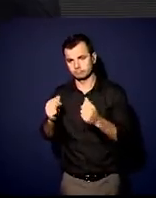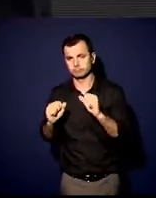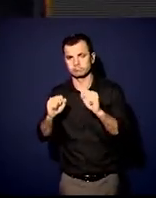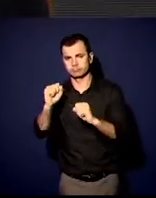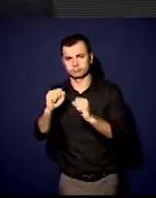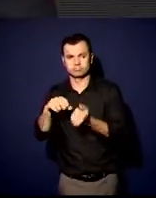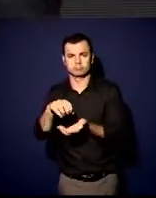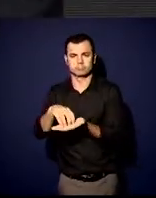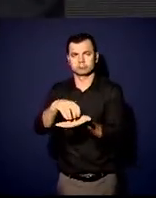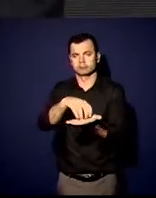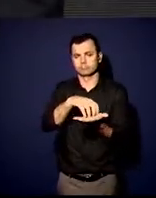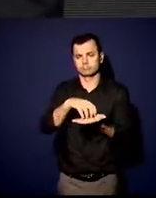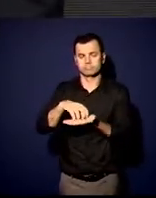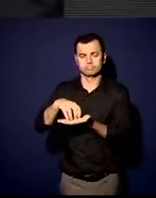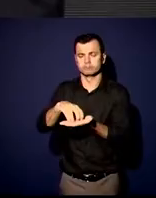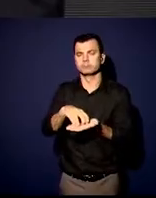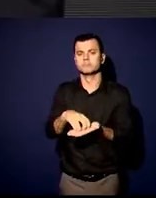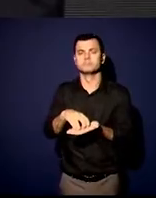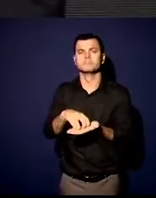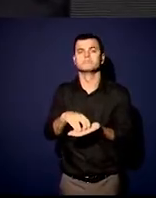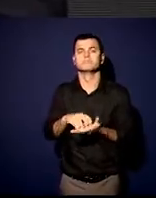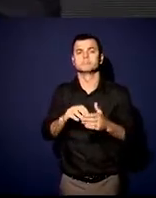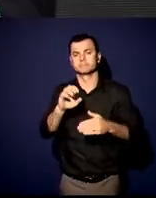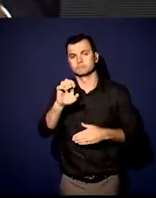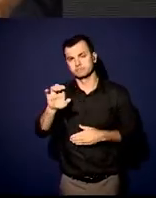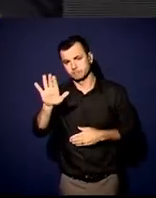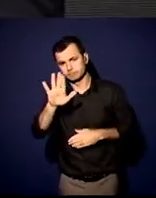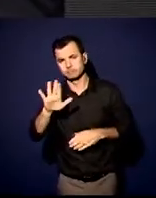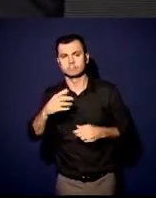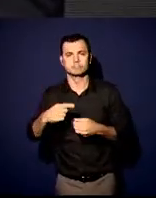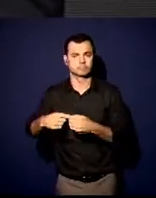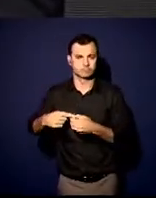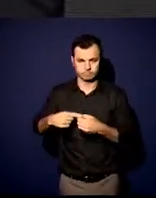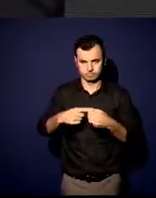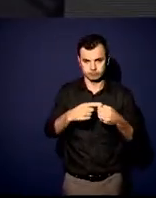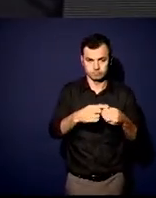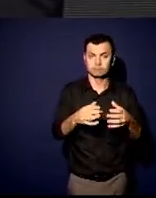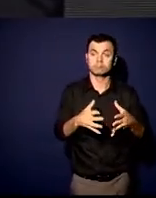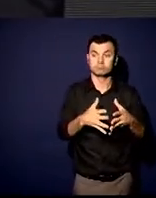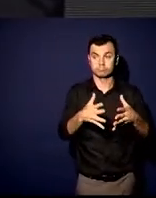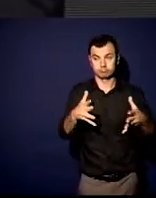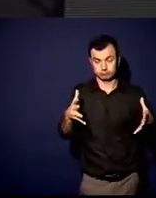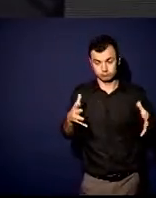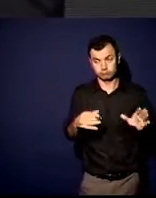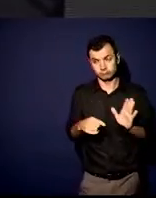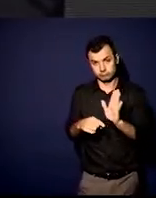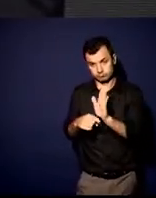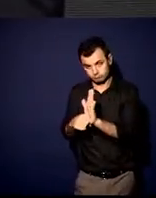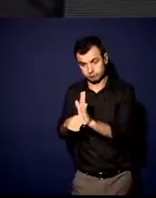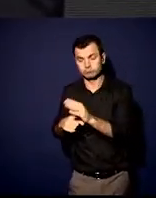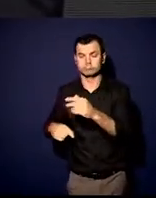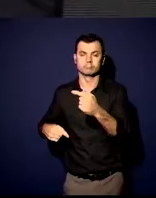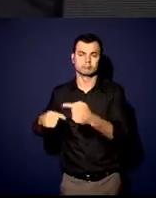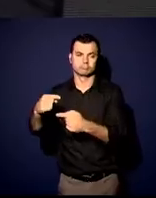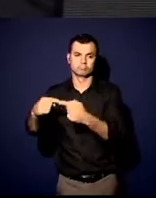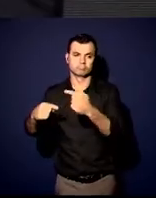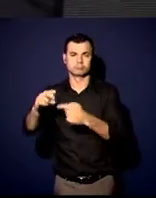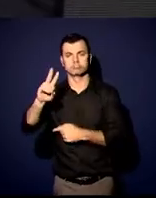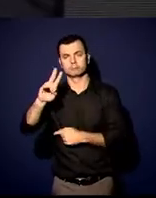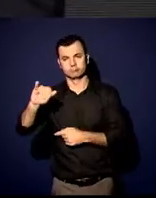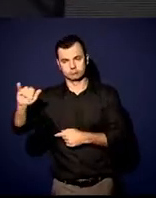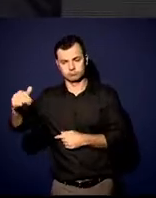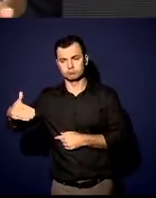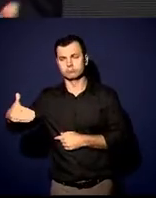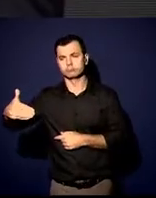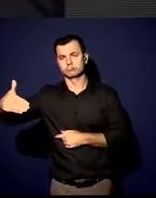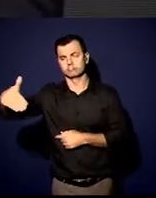dos setores do dos Estados municípios grandes a gente possa fazer essa discussão e levar o plenário da votação